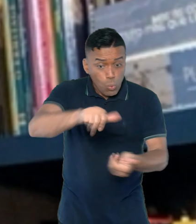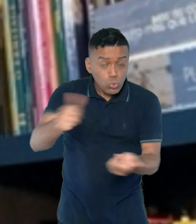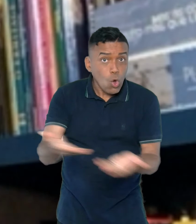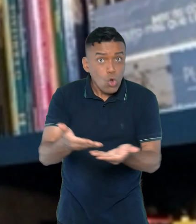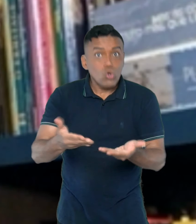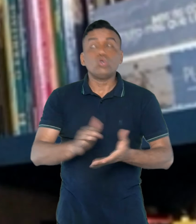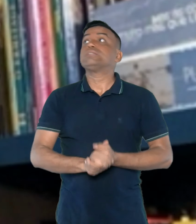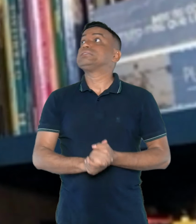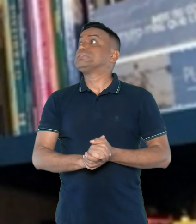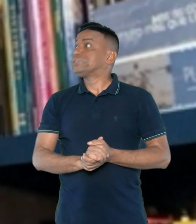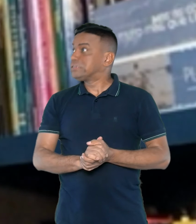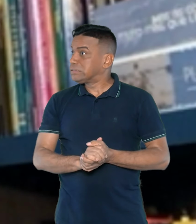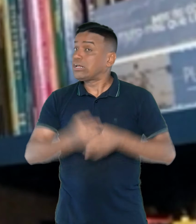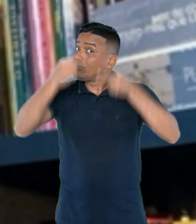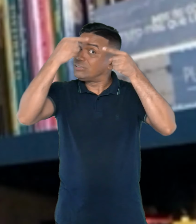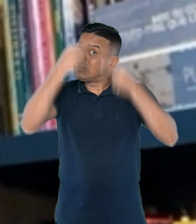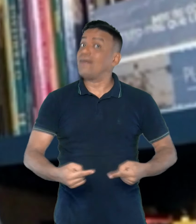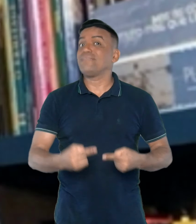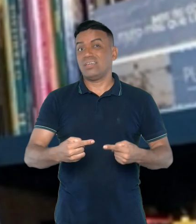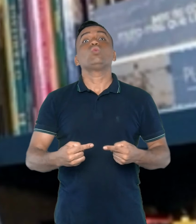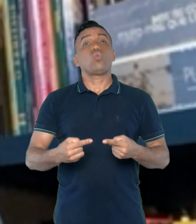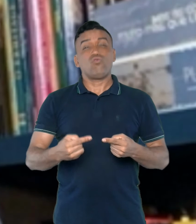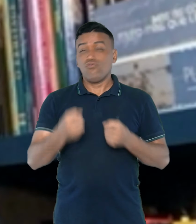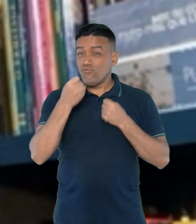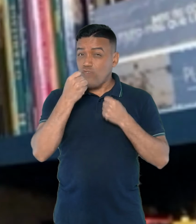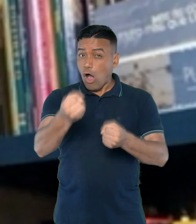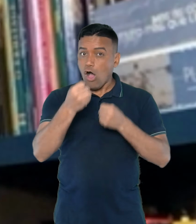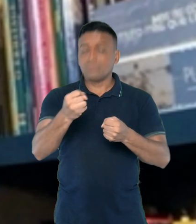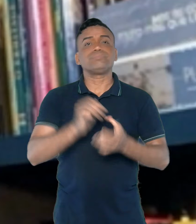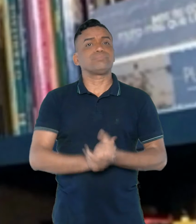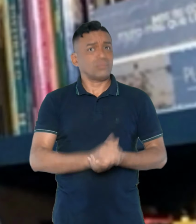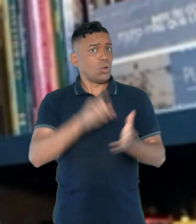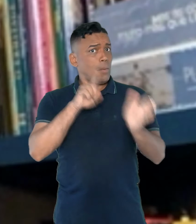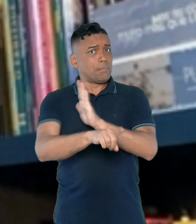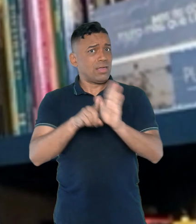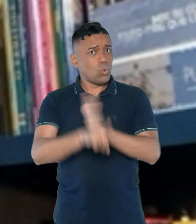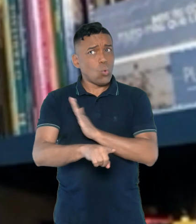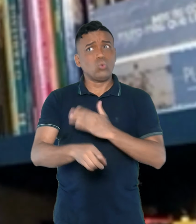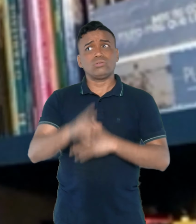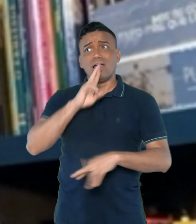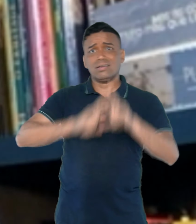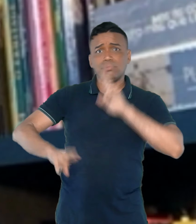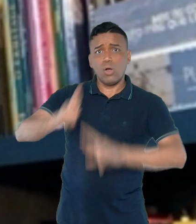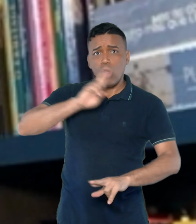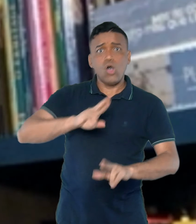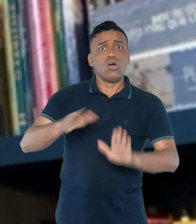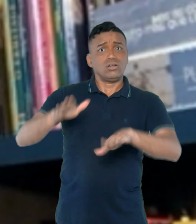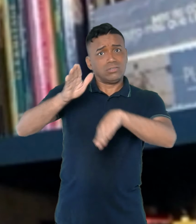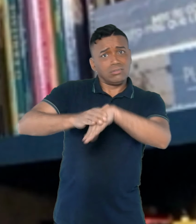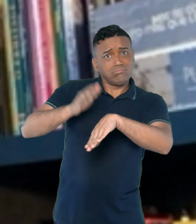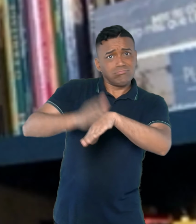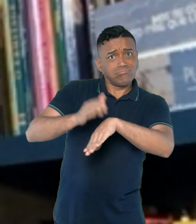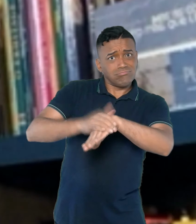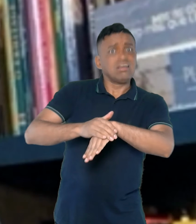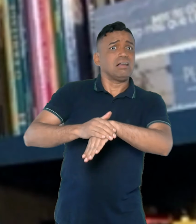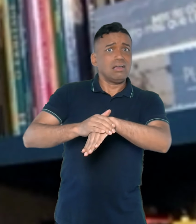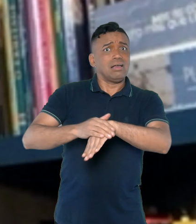difícil. Talvez daí, né, a minha ideia de ter apresentado apenas as perguntas e deixado as respostas, né, e as soluções para essas questões da